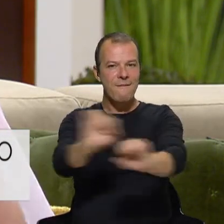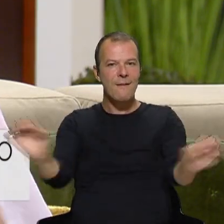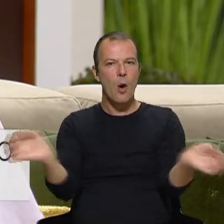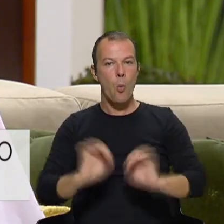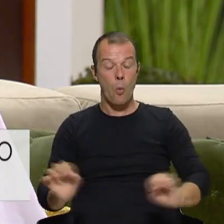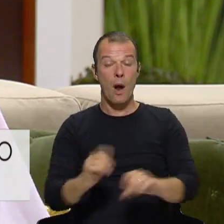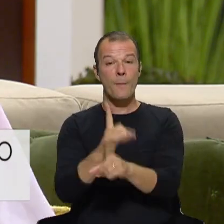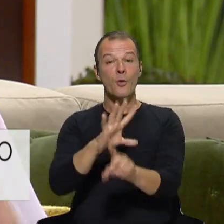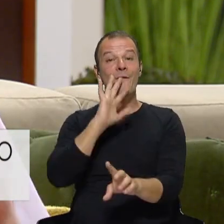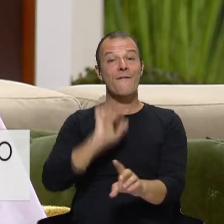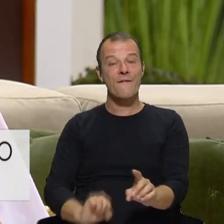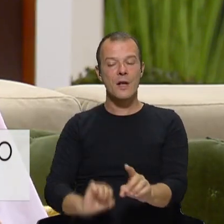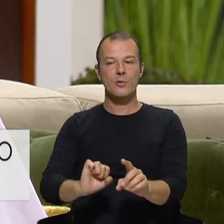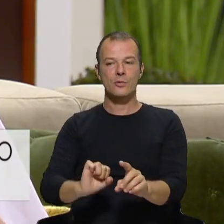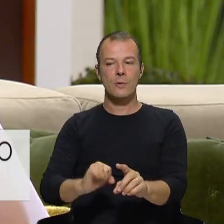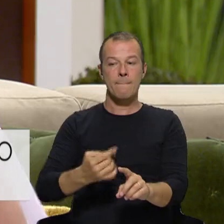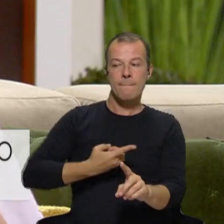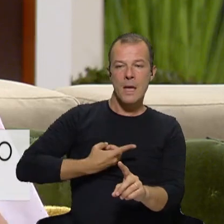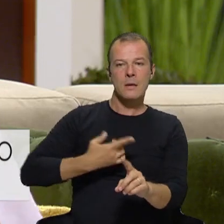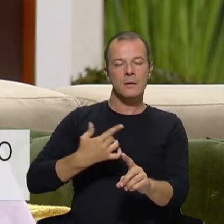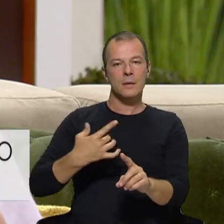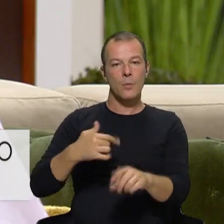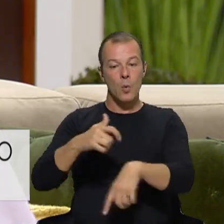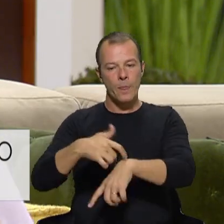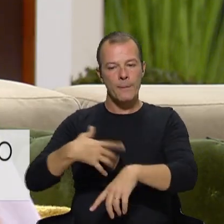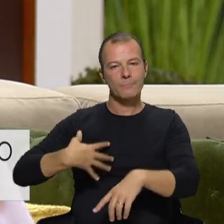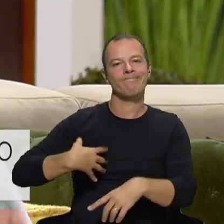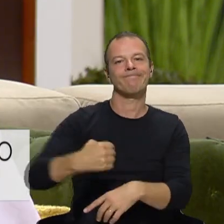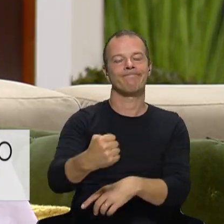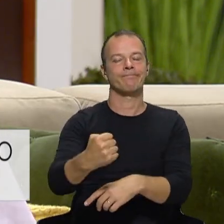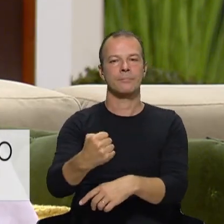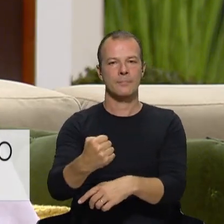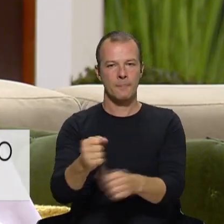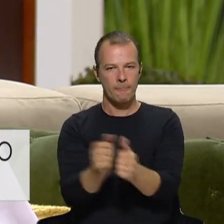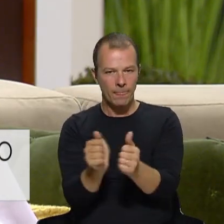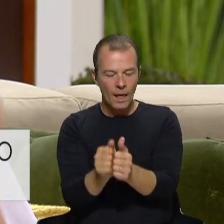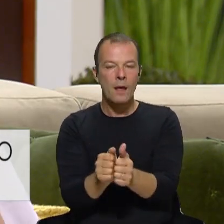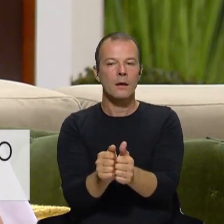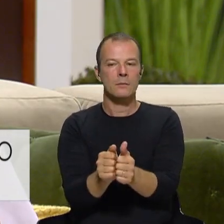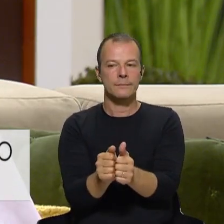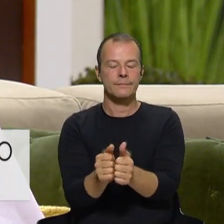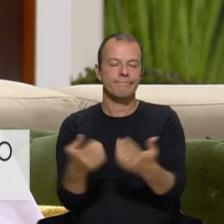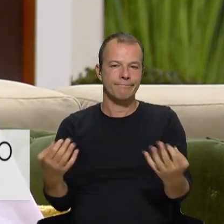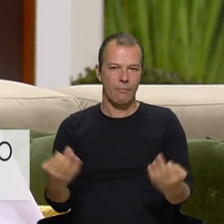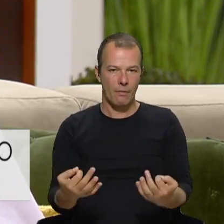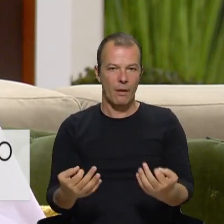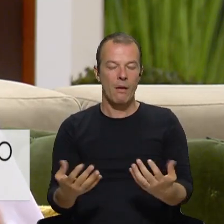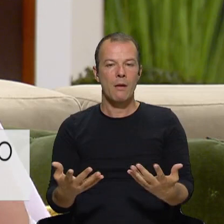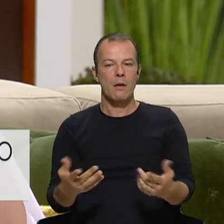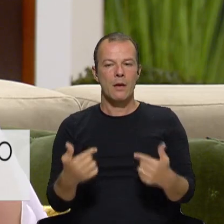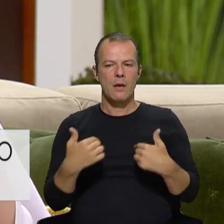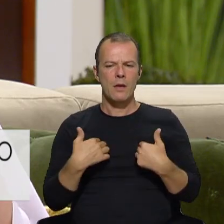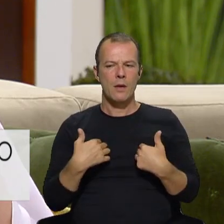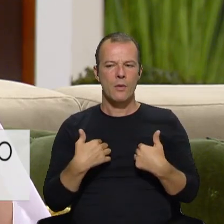estes filhos consomem um bocadinho, muito, um bocadinho muito, estas vidas. E